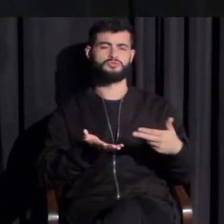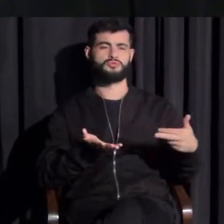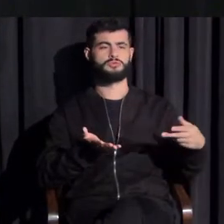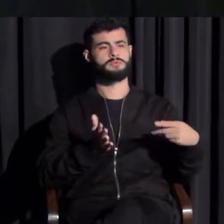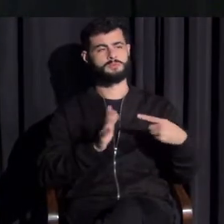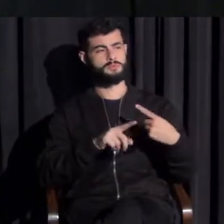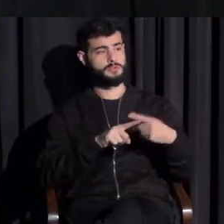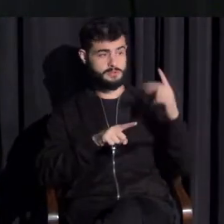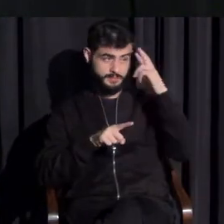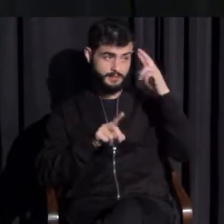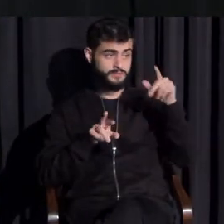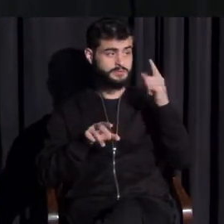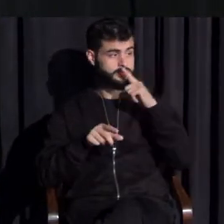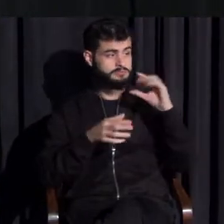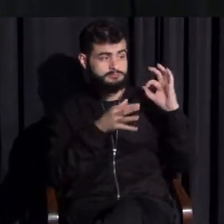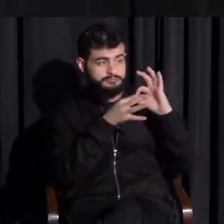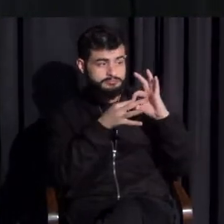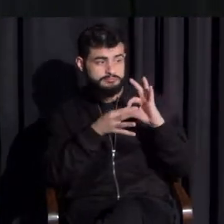coisa.